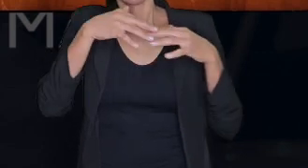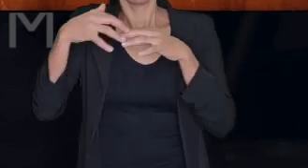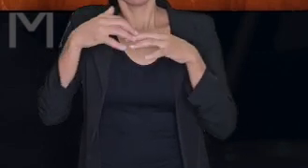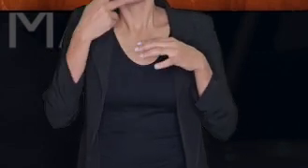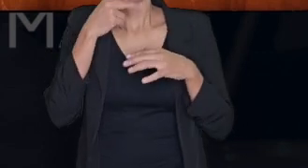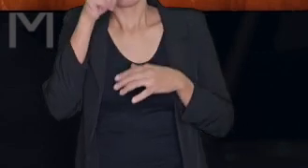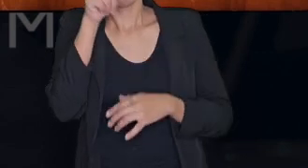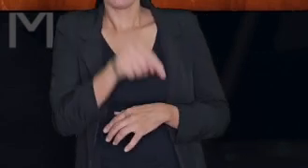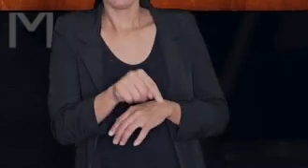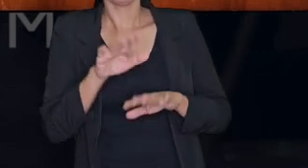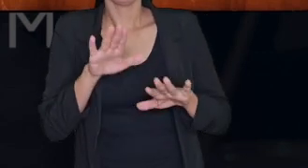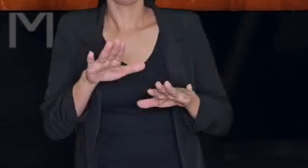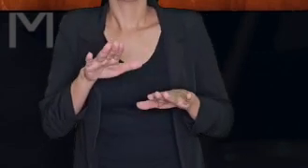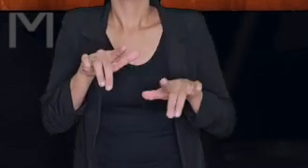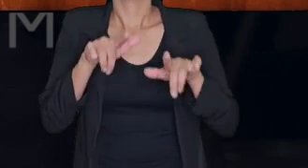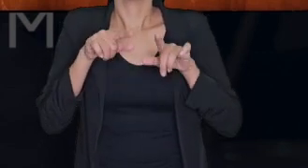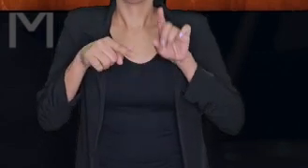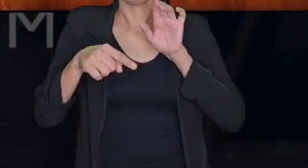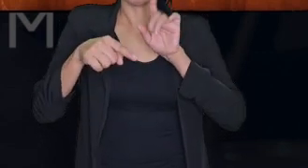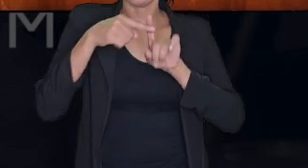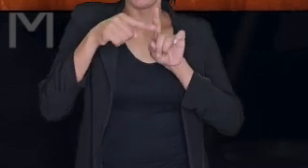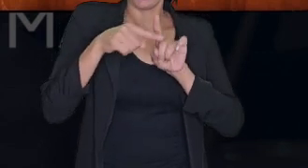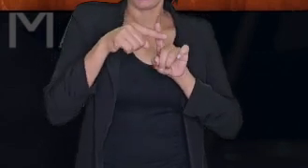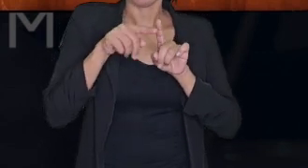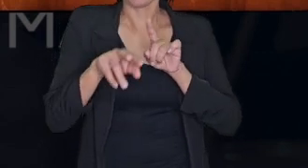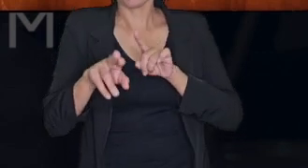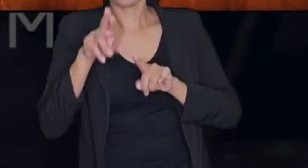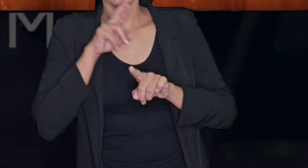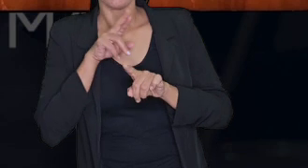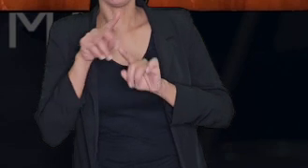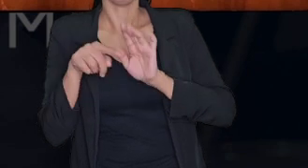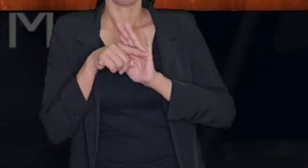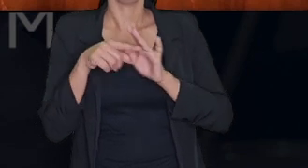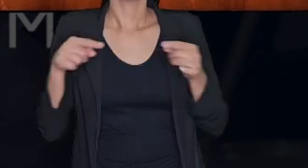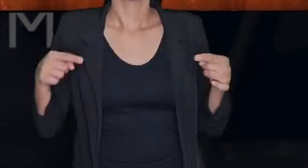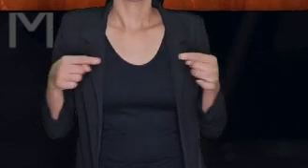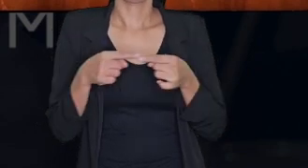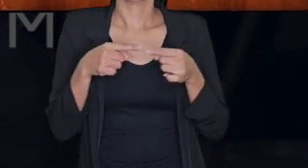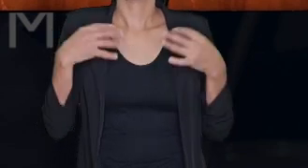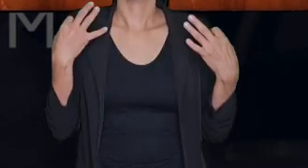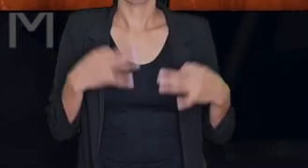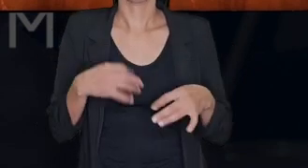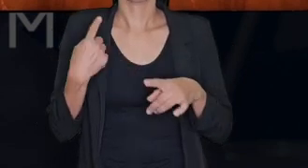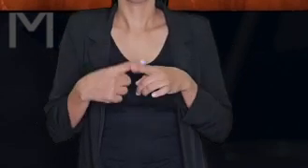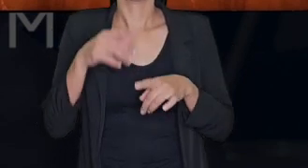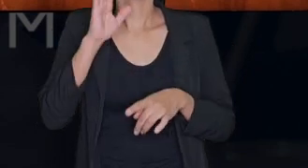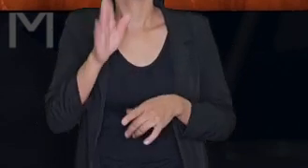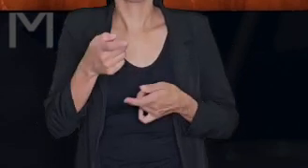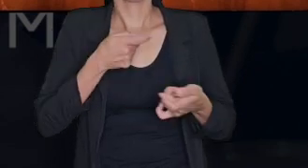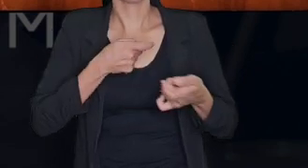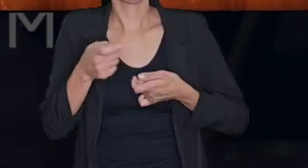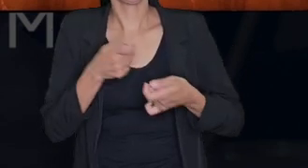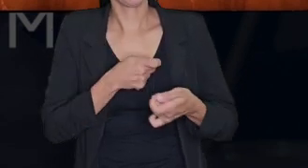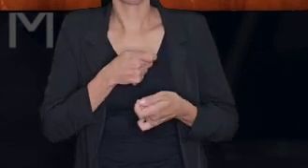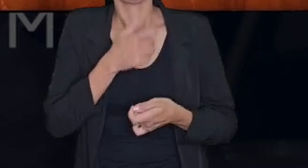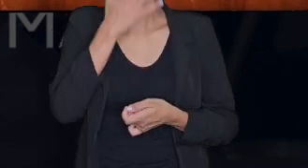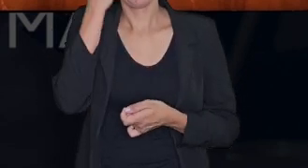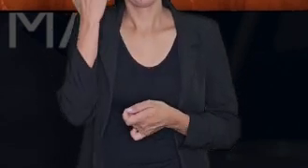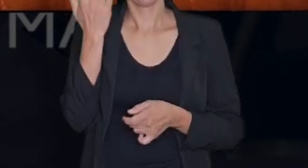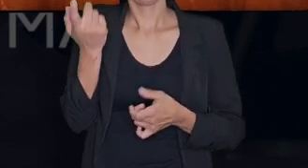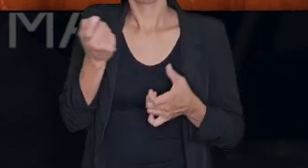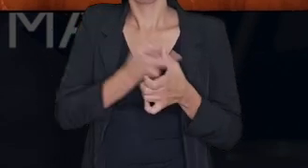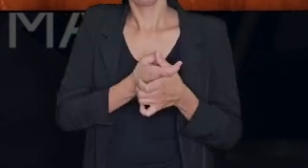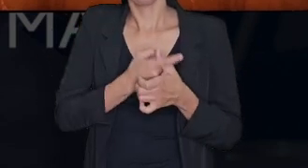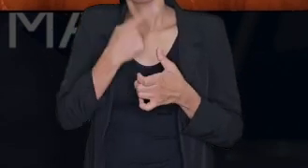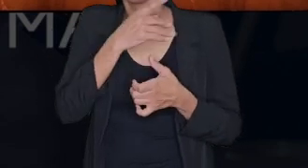esse tipo de reflexão para dizer, neste caso, a certidão positiva com efeito de negativa faz todo sentido, porque